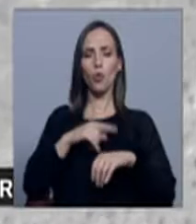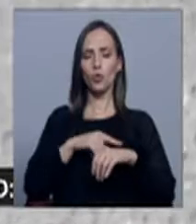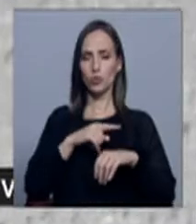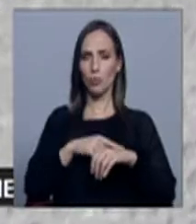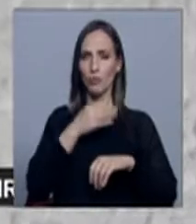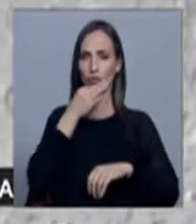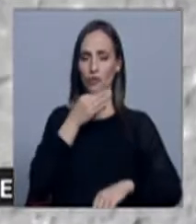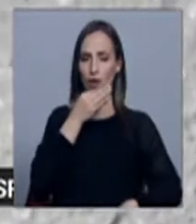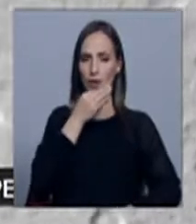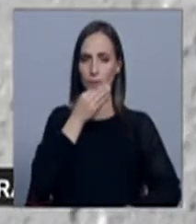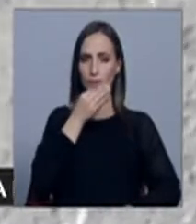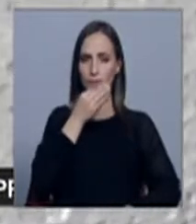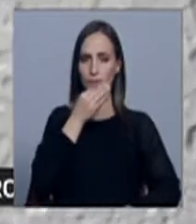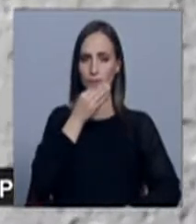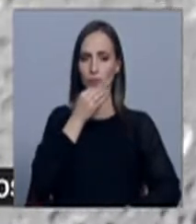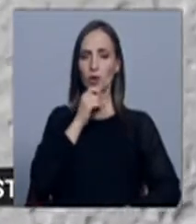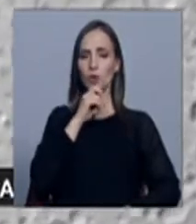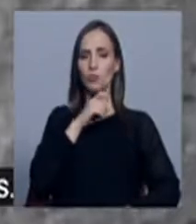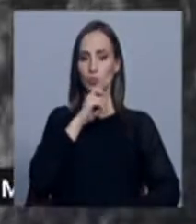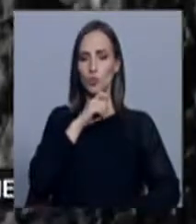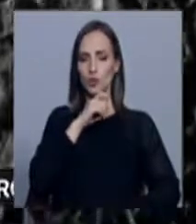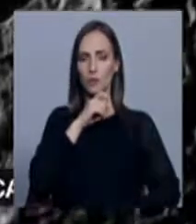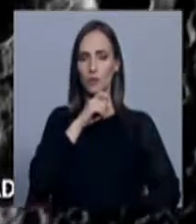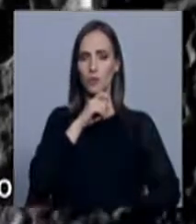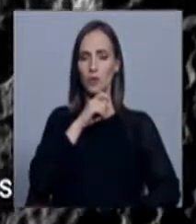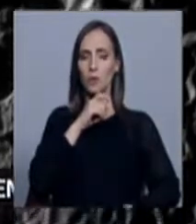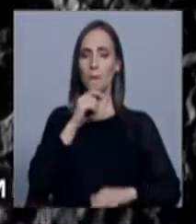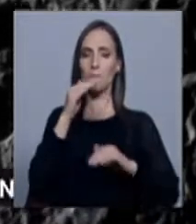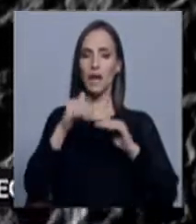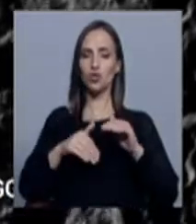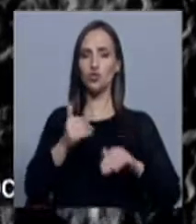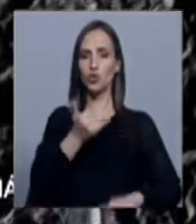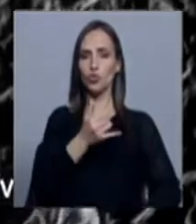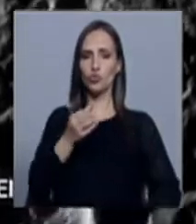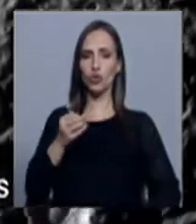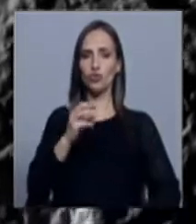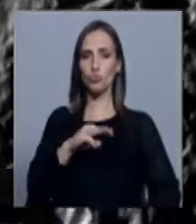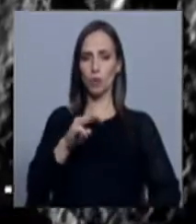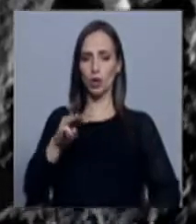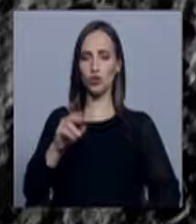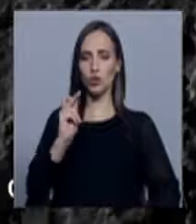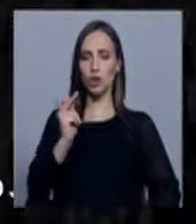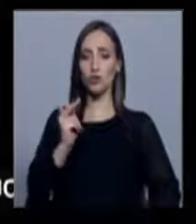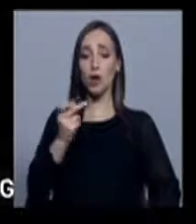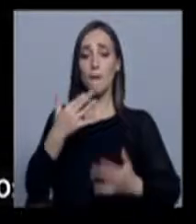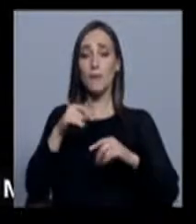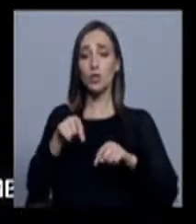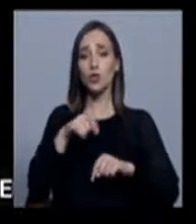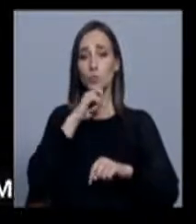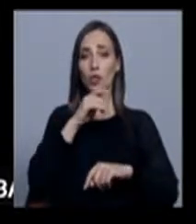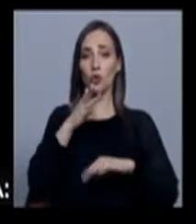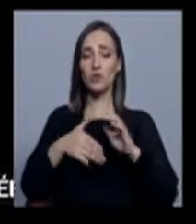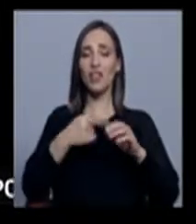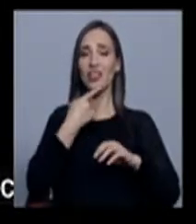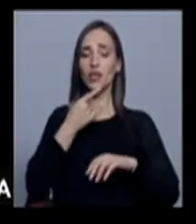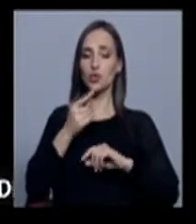algo que terá alguns inferior a 200 milhões de anos, mas que ainda pode acontecer hoje. E, portanto, o que é que isto nos diz? Diz